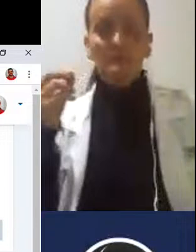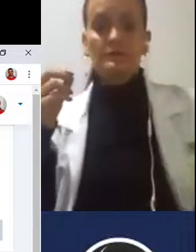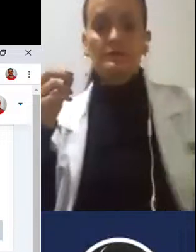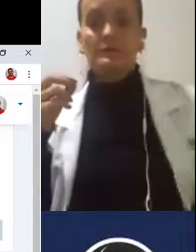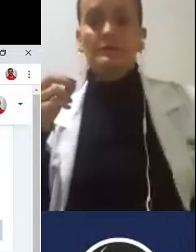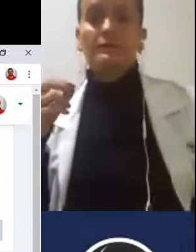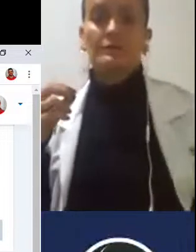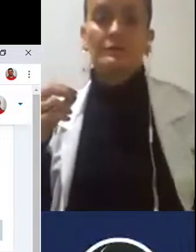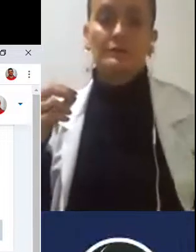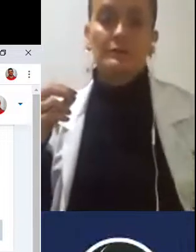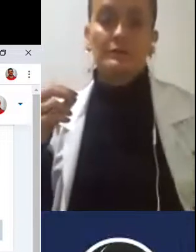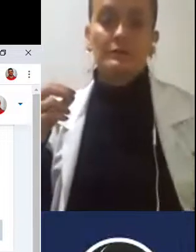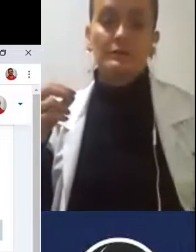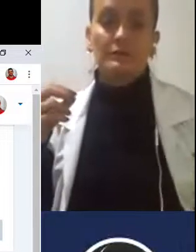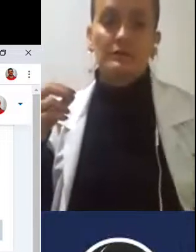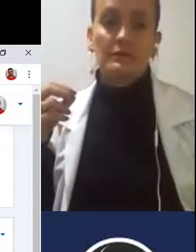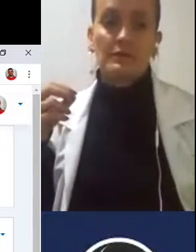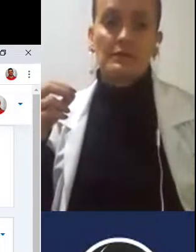pegar aqui